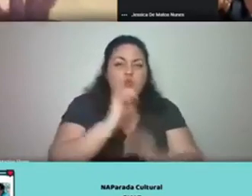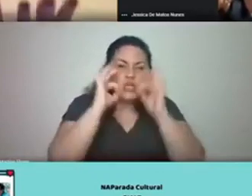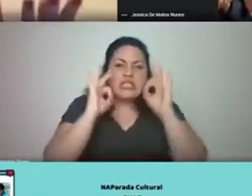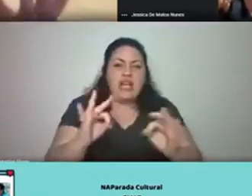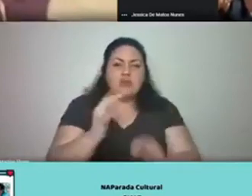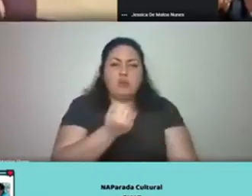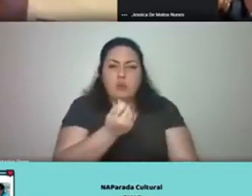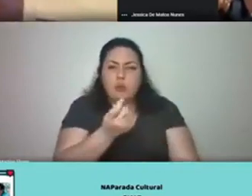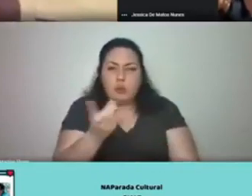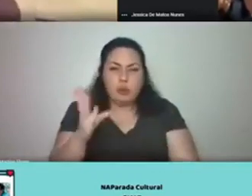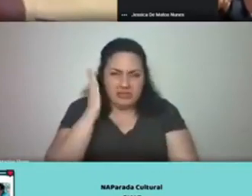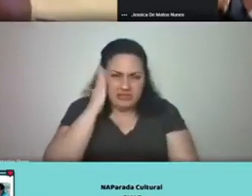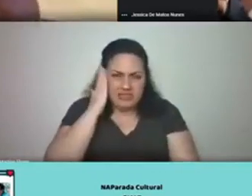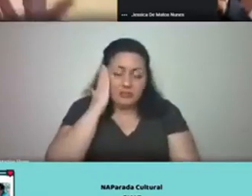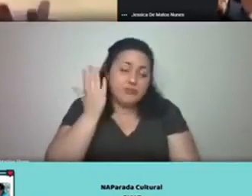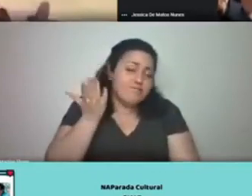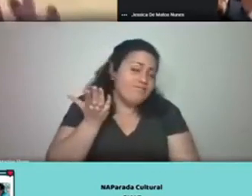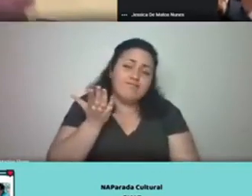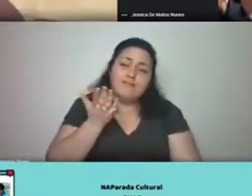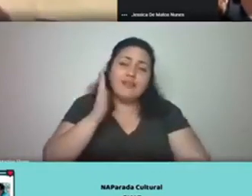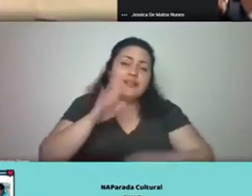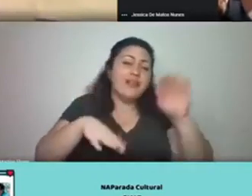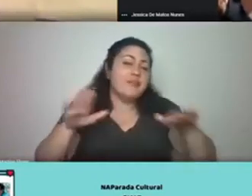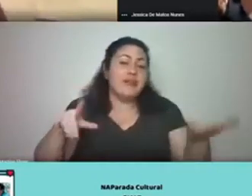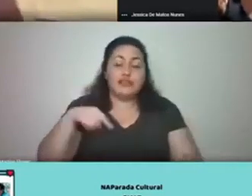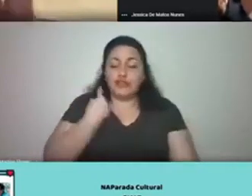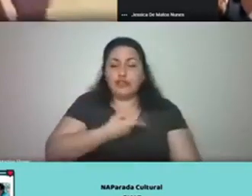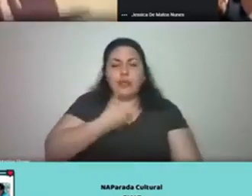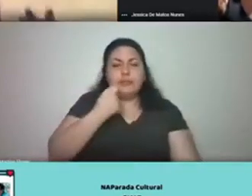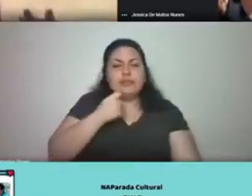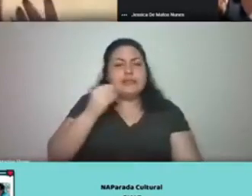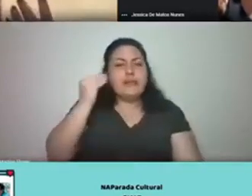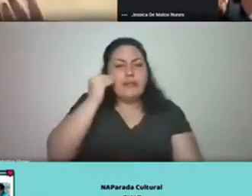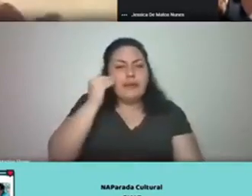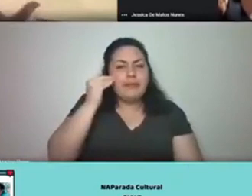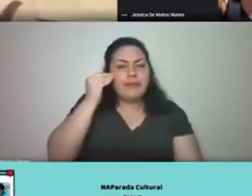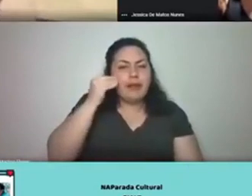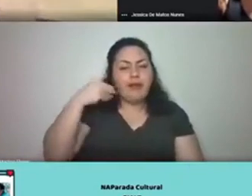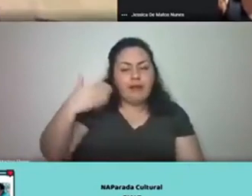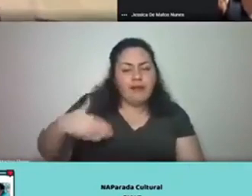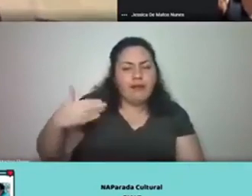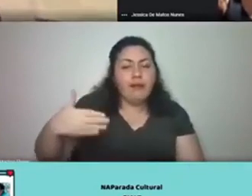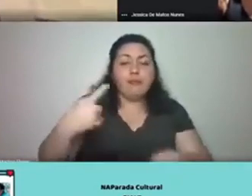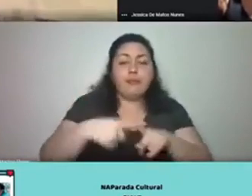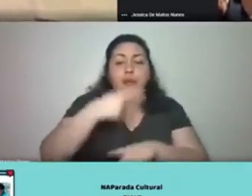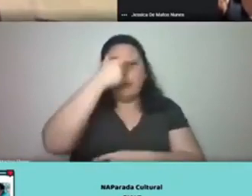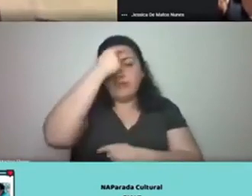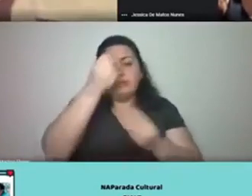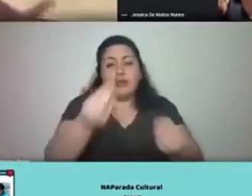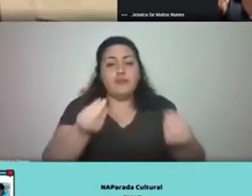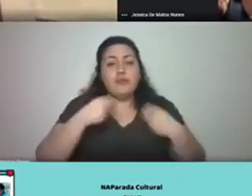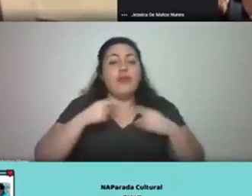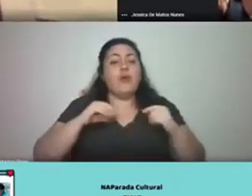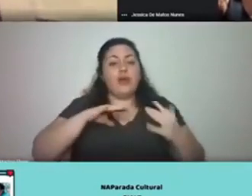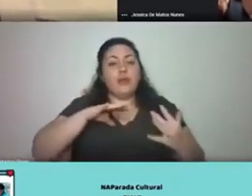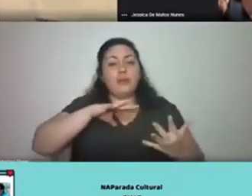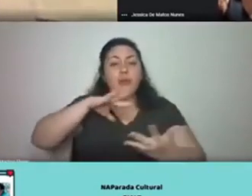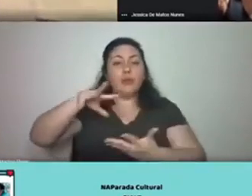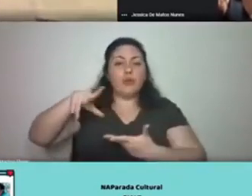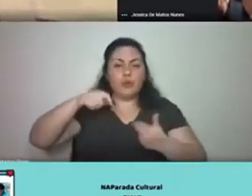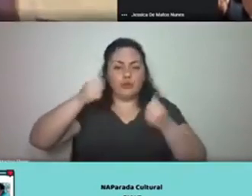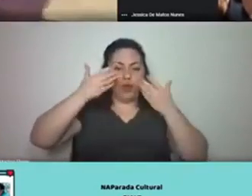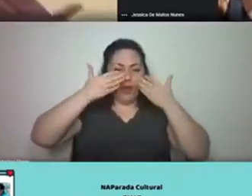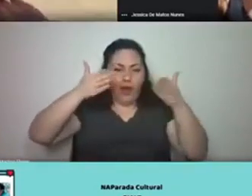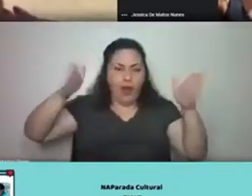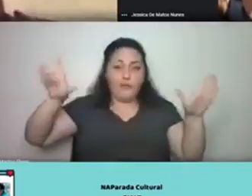se exercitando dentro da faculdade, porque a faculdade nos traz um mundo. E a gente chega, sim, curioso,